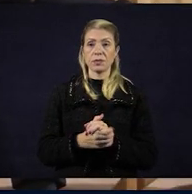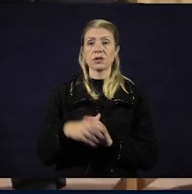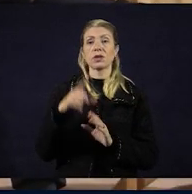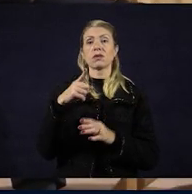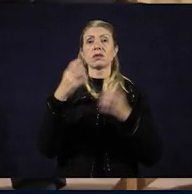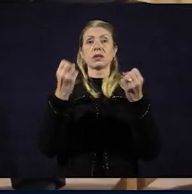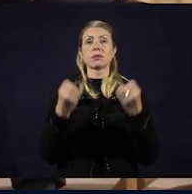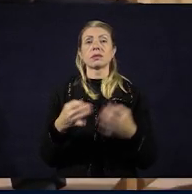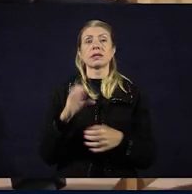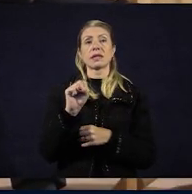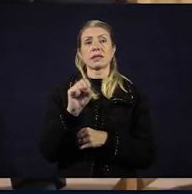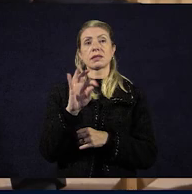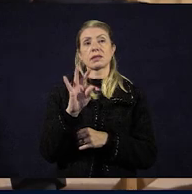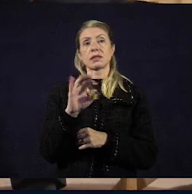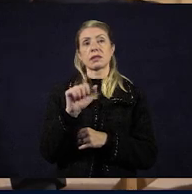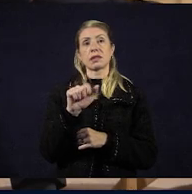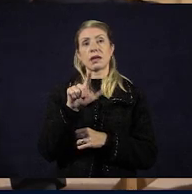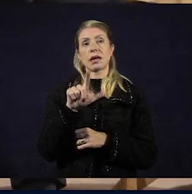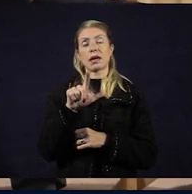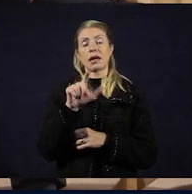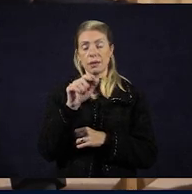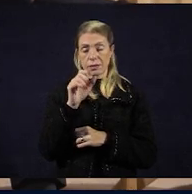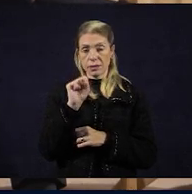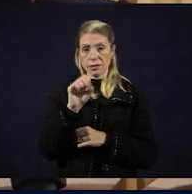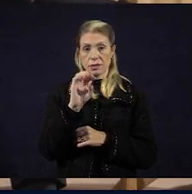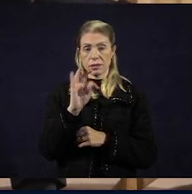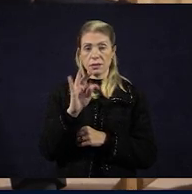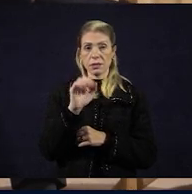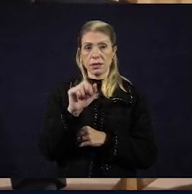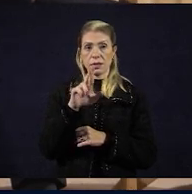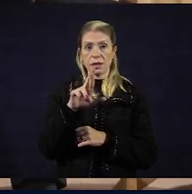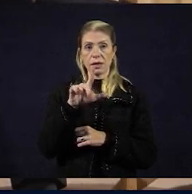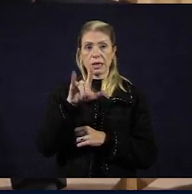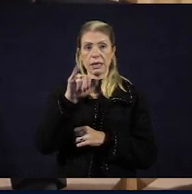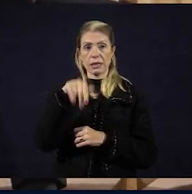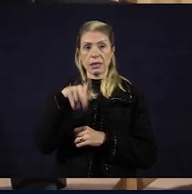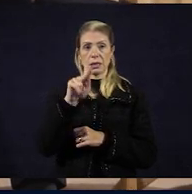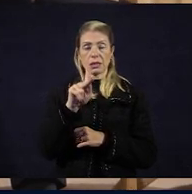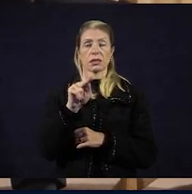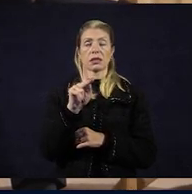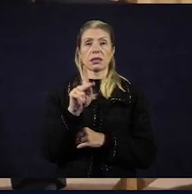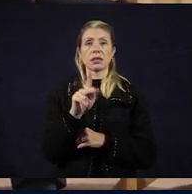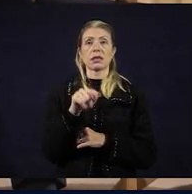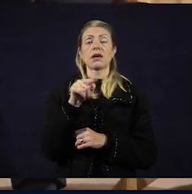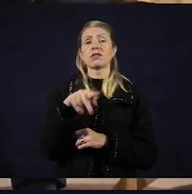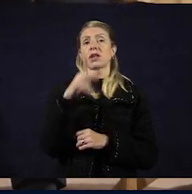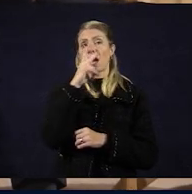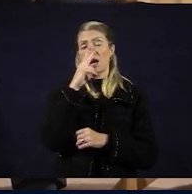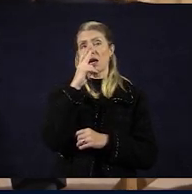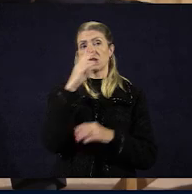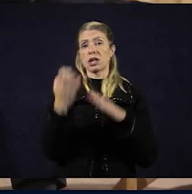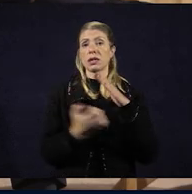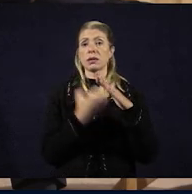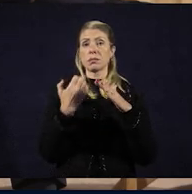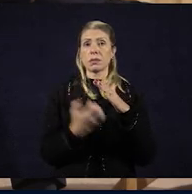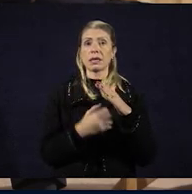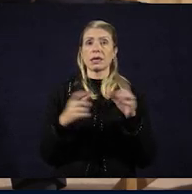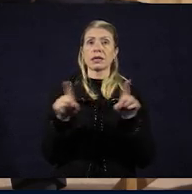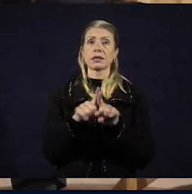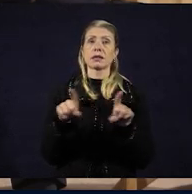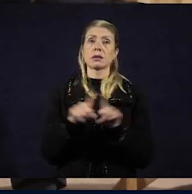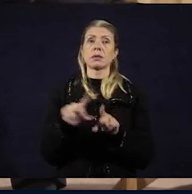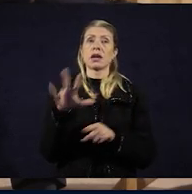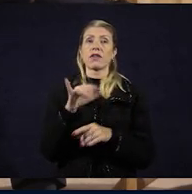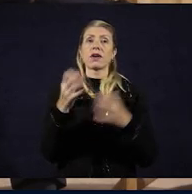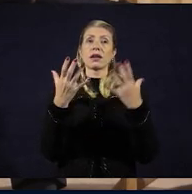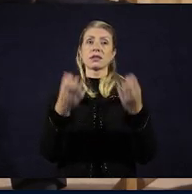mencionou aqui a estar link por exemplo como um exemplo né quais vocês acho que são as empresas e até agentes públicos que vão ser os catalisadores do